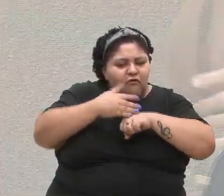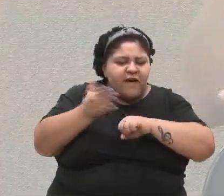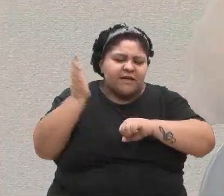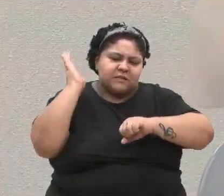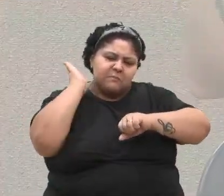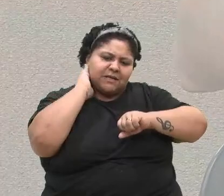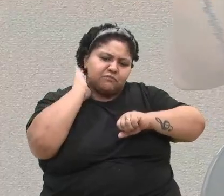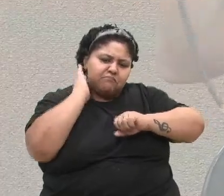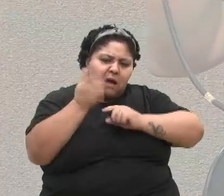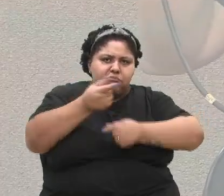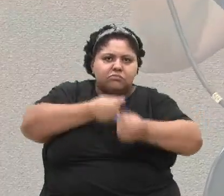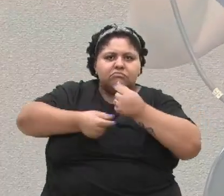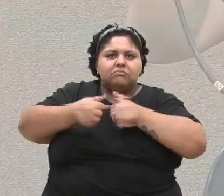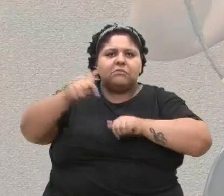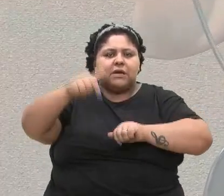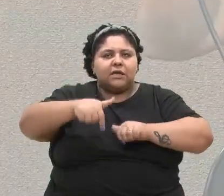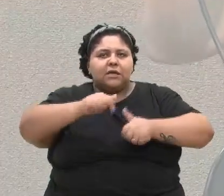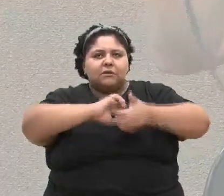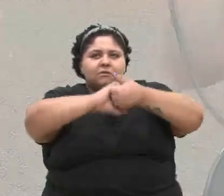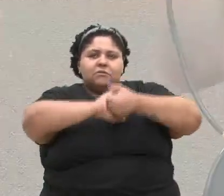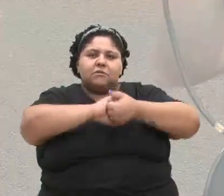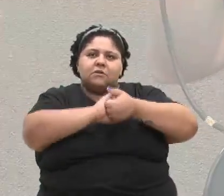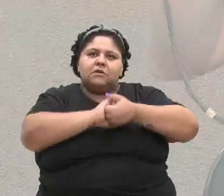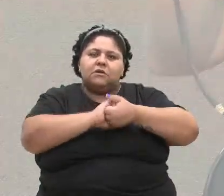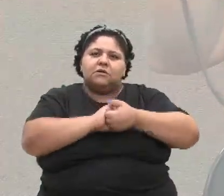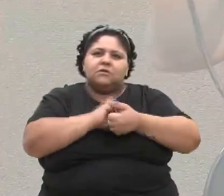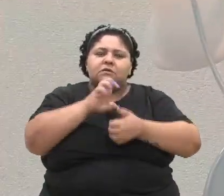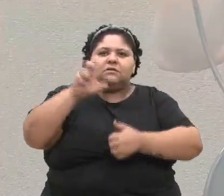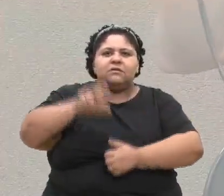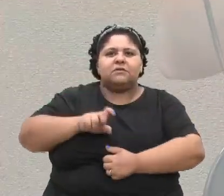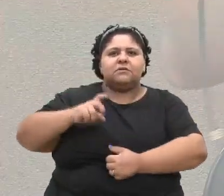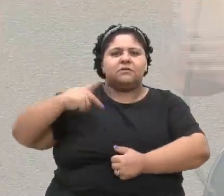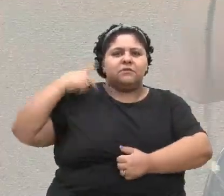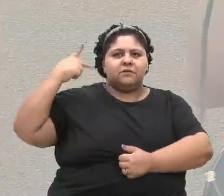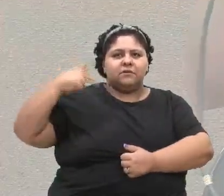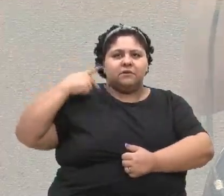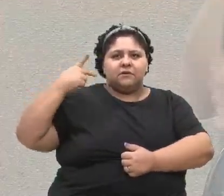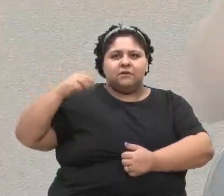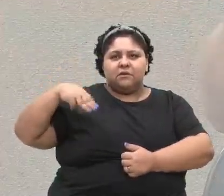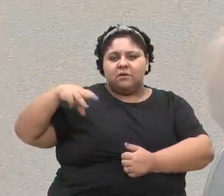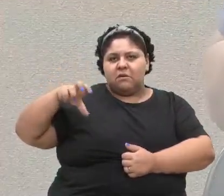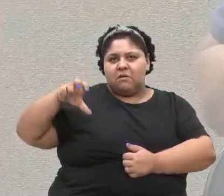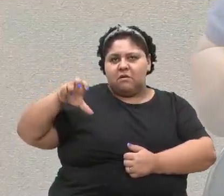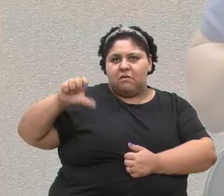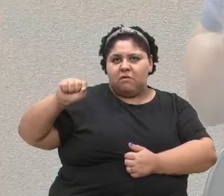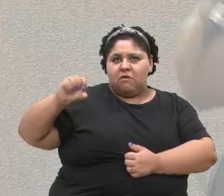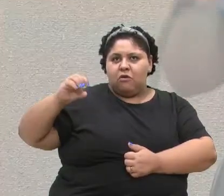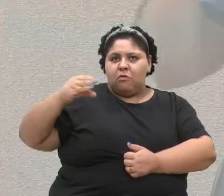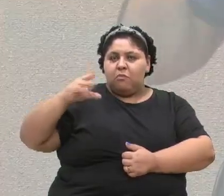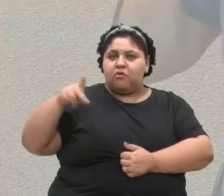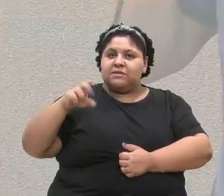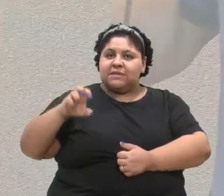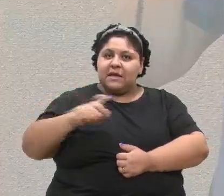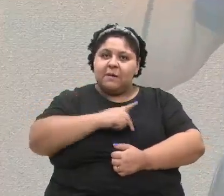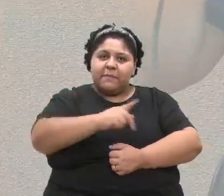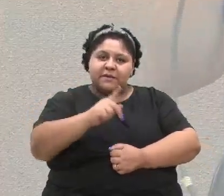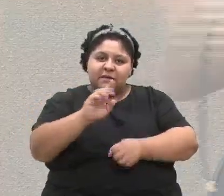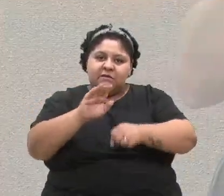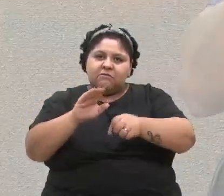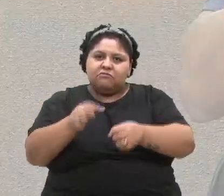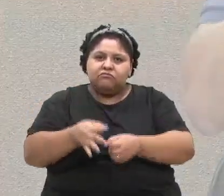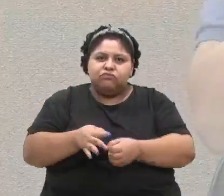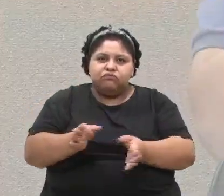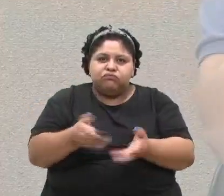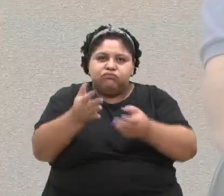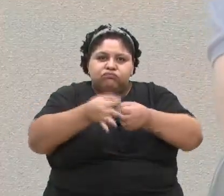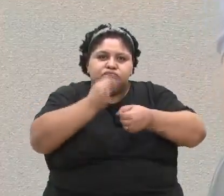negociação. E aqui eu saúdo o nosso ex-vereador, Idair Mosquen, presidente da Festa da Uva, né? Que é